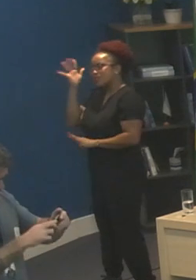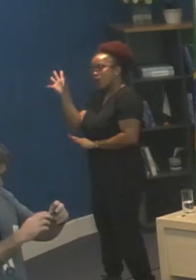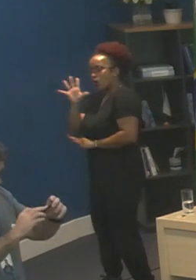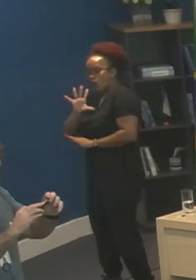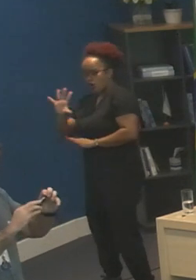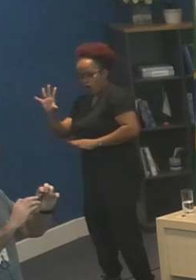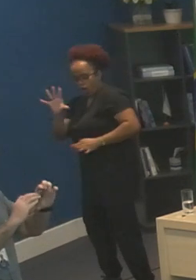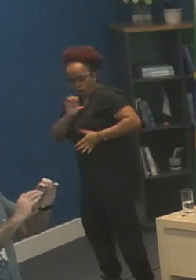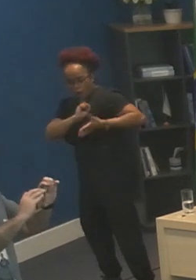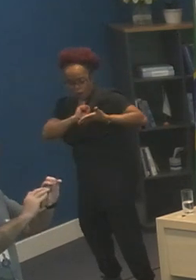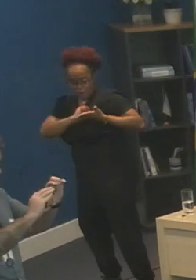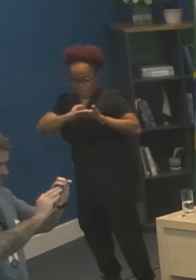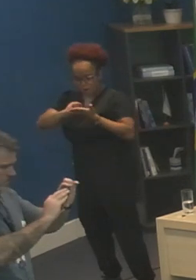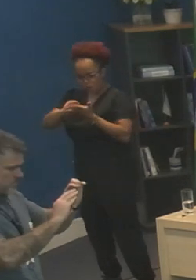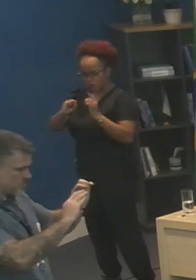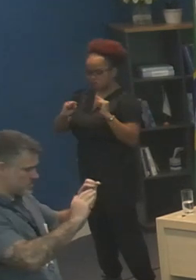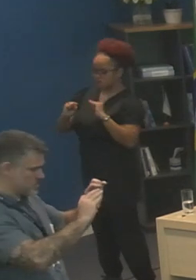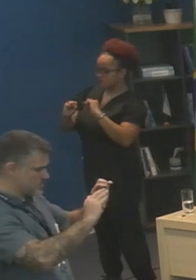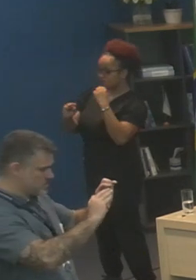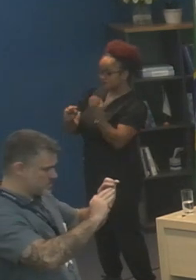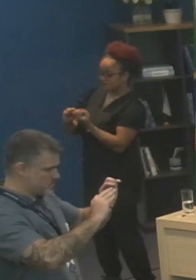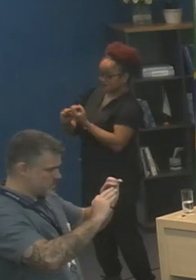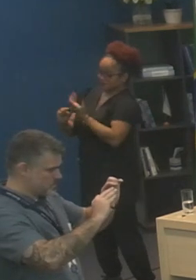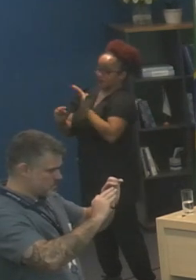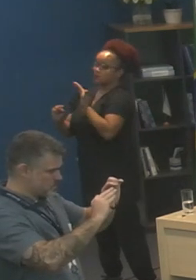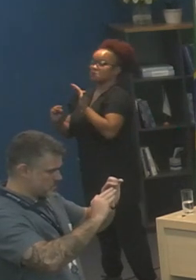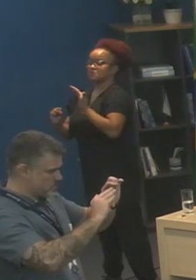uma coisa boa,